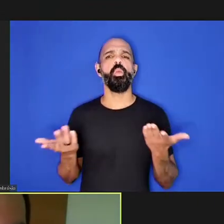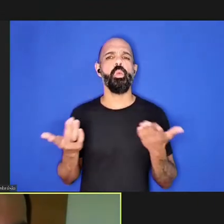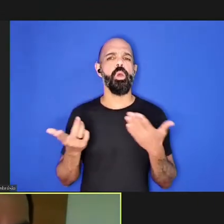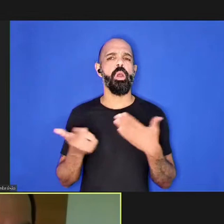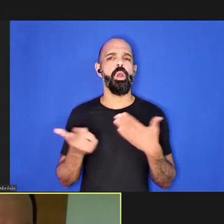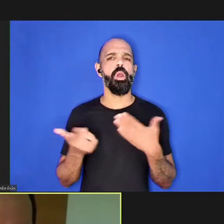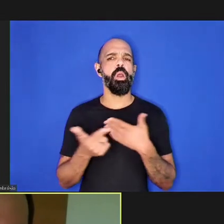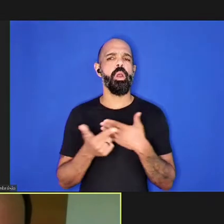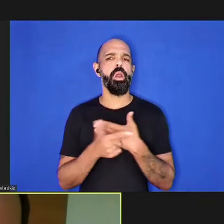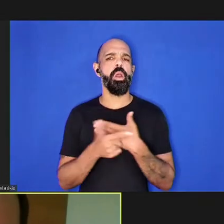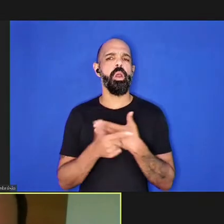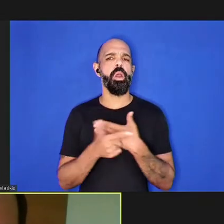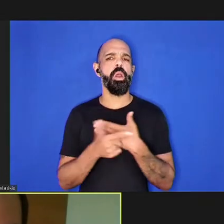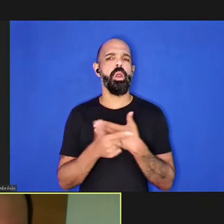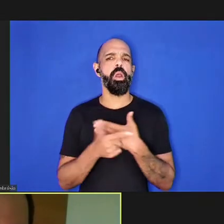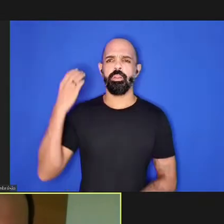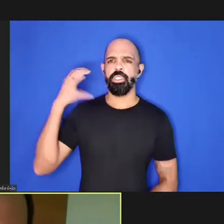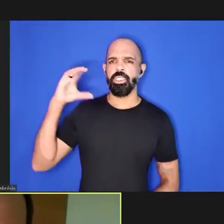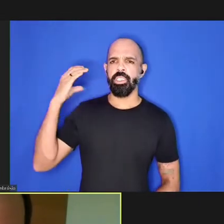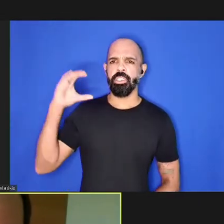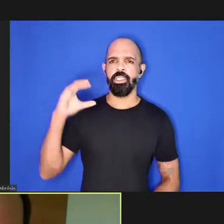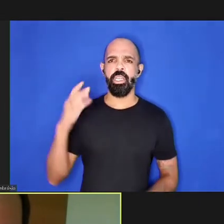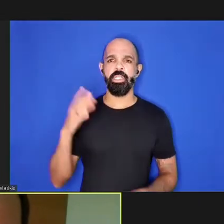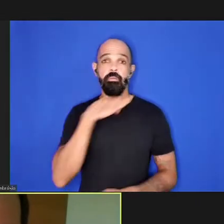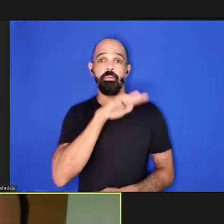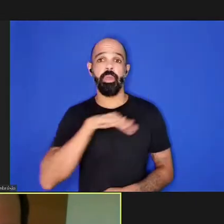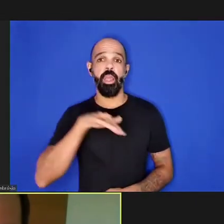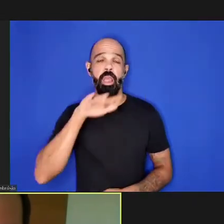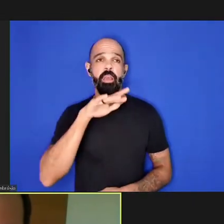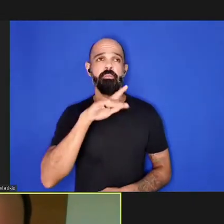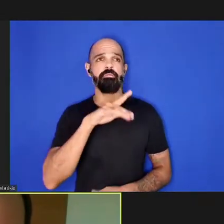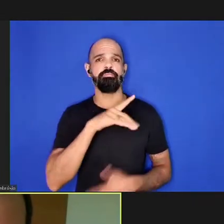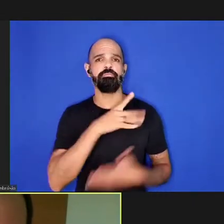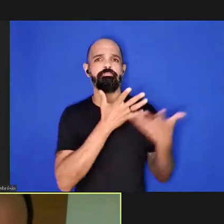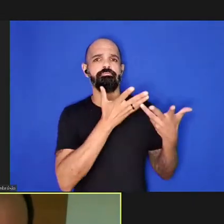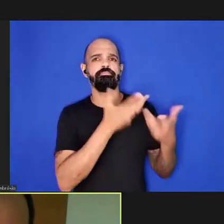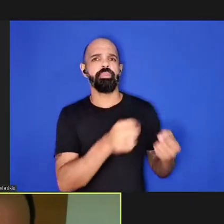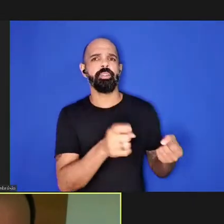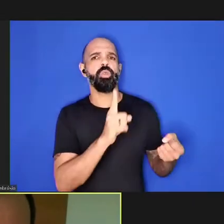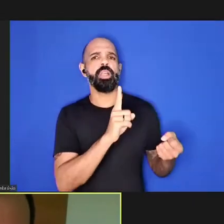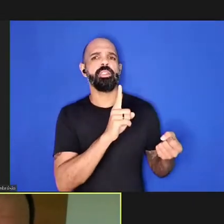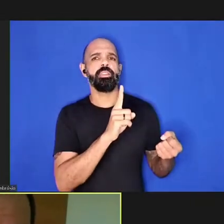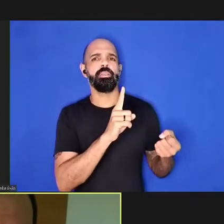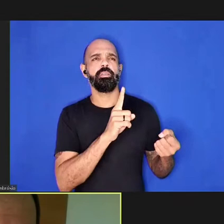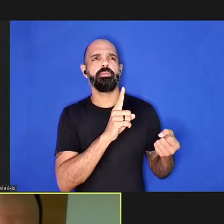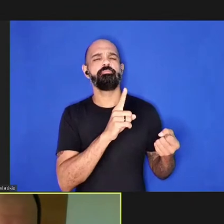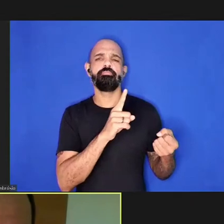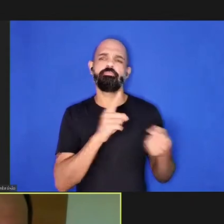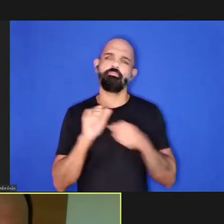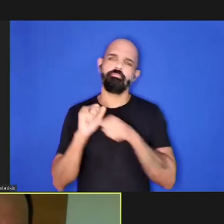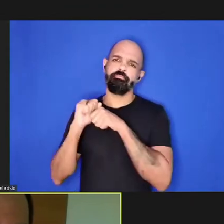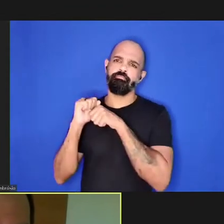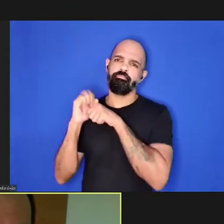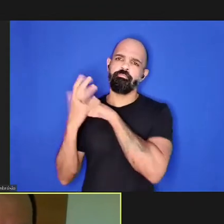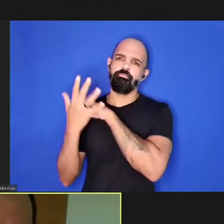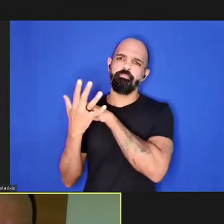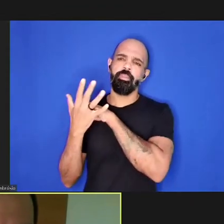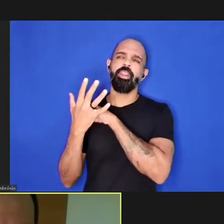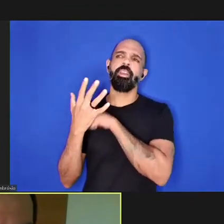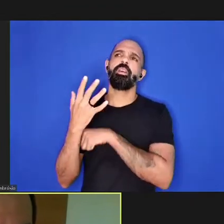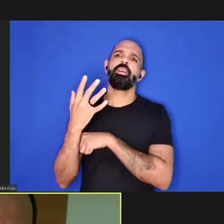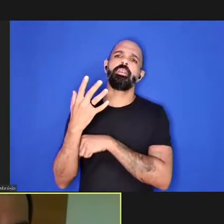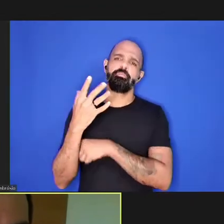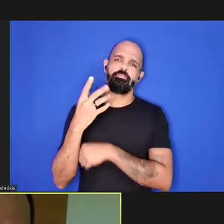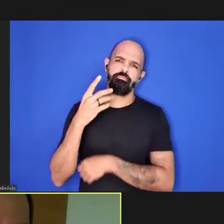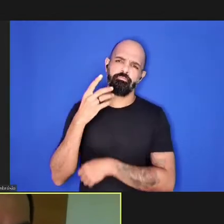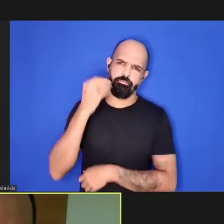de negacionismo científico. Com a epidemia do coronavírus, a gente vem tendo essa experiência,